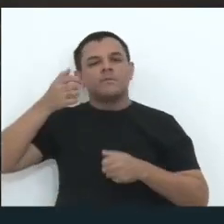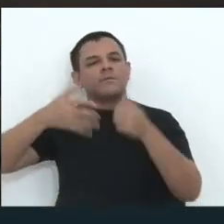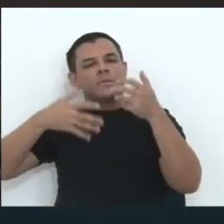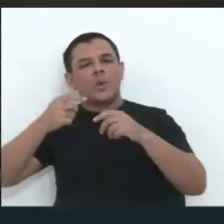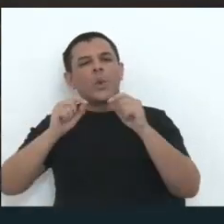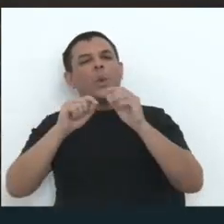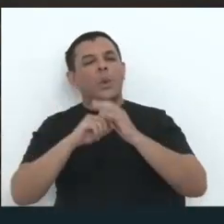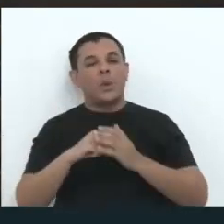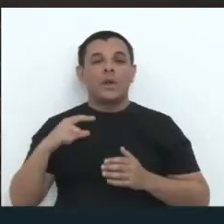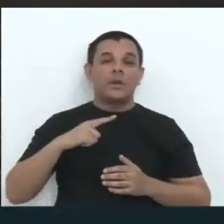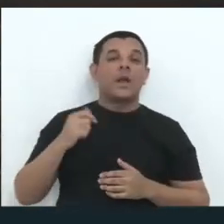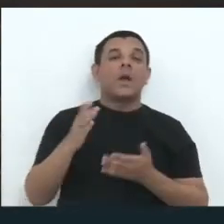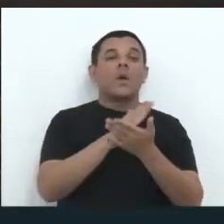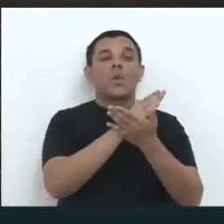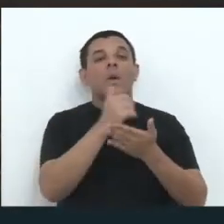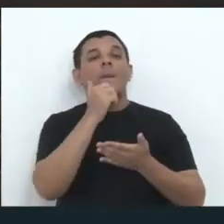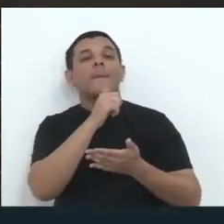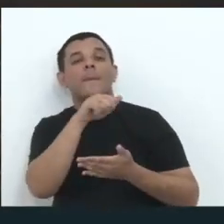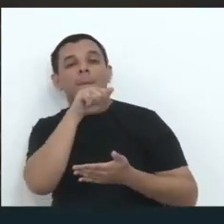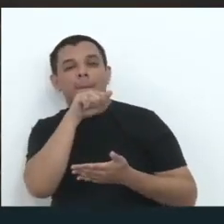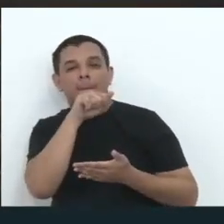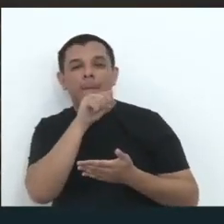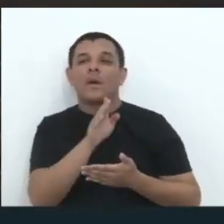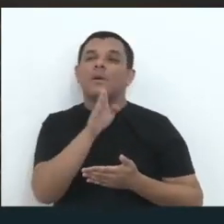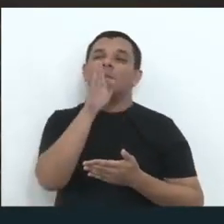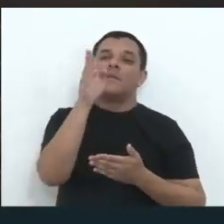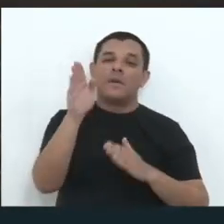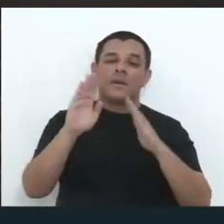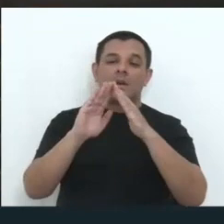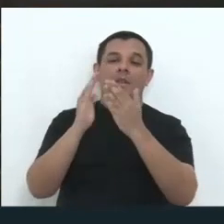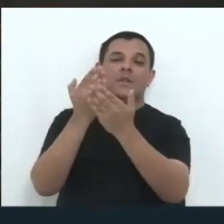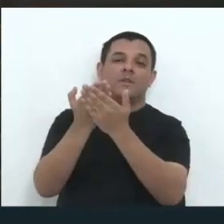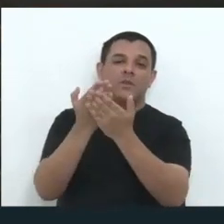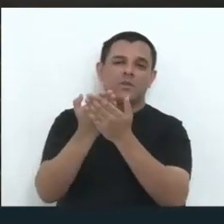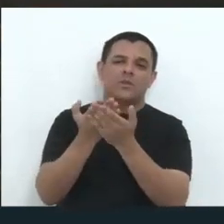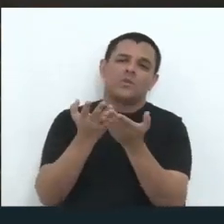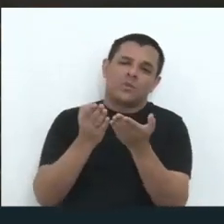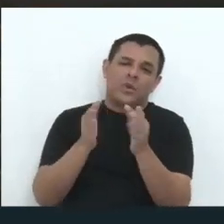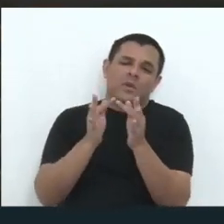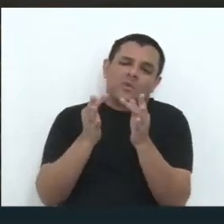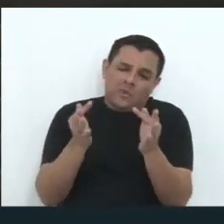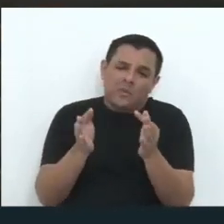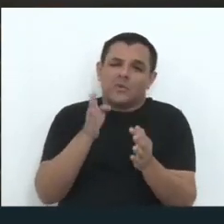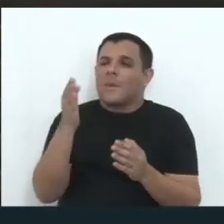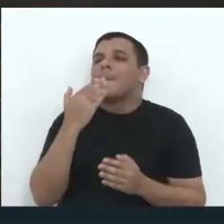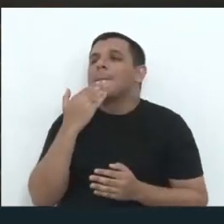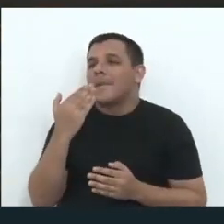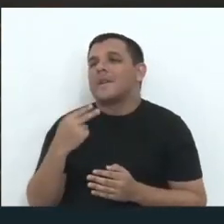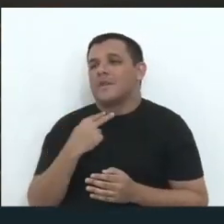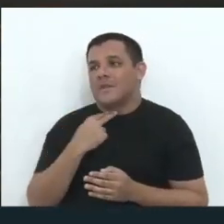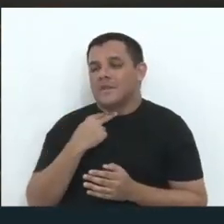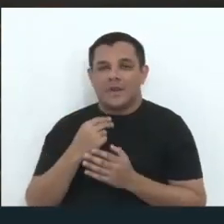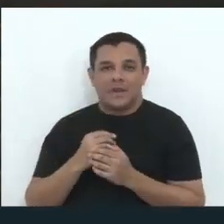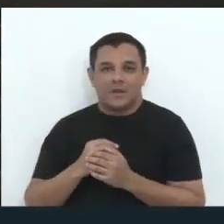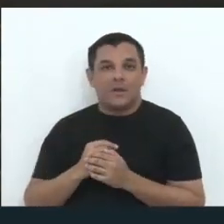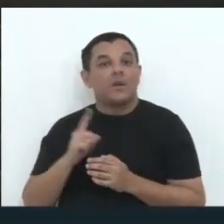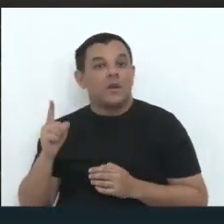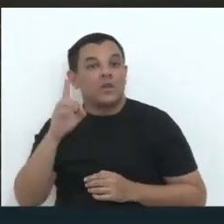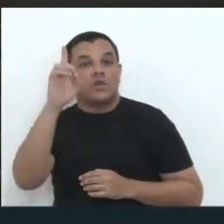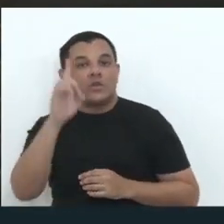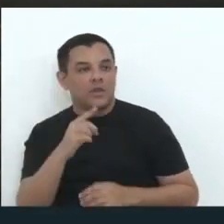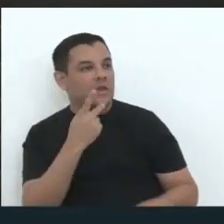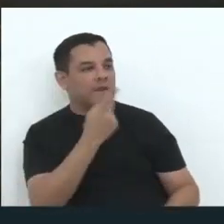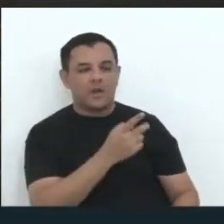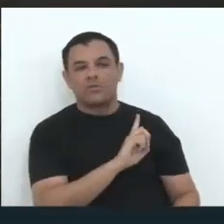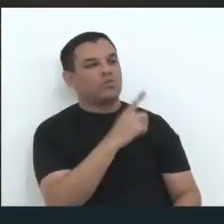tem mãe que, de maneira humilde, vai à escola, pede vaga, a direção da escola fala, não